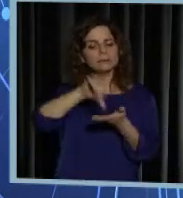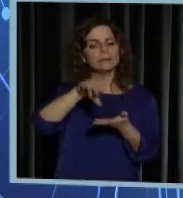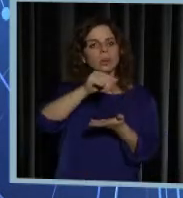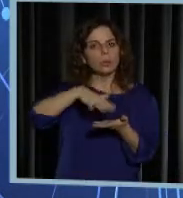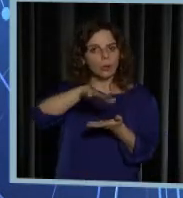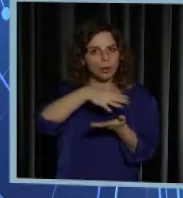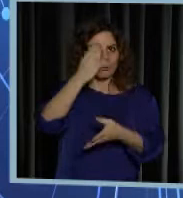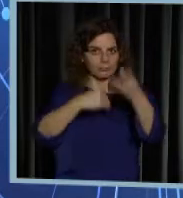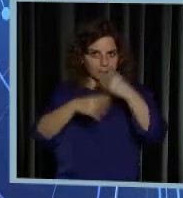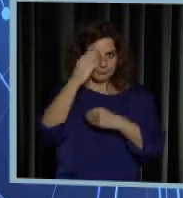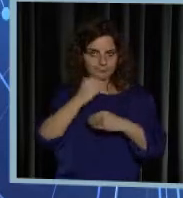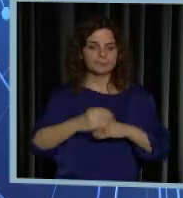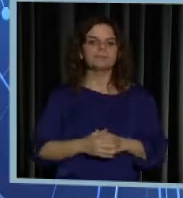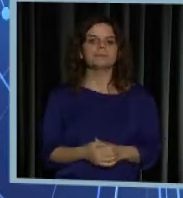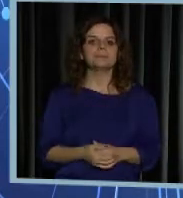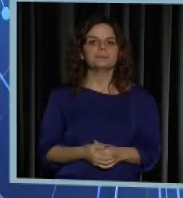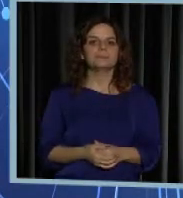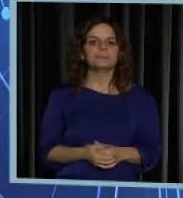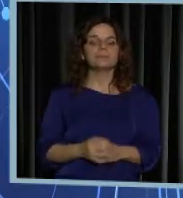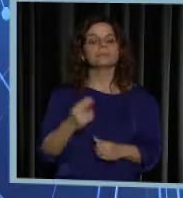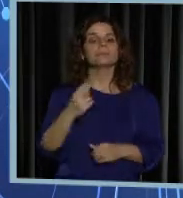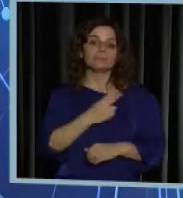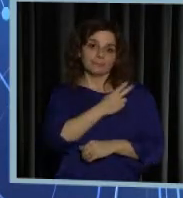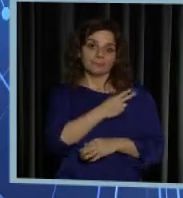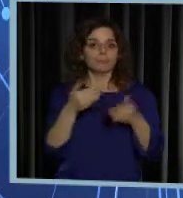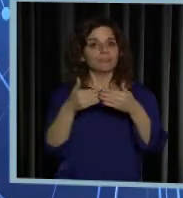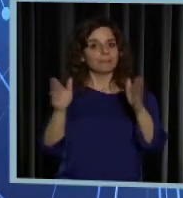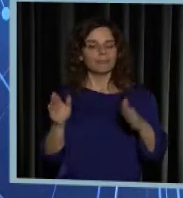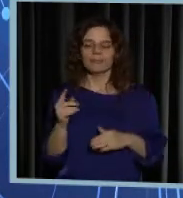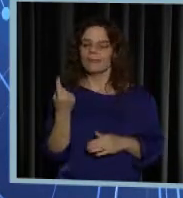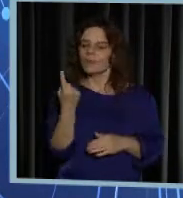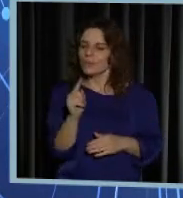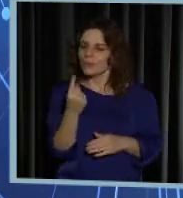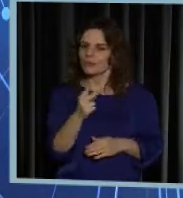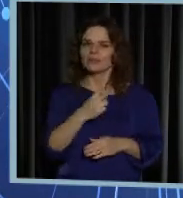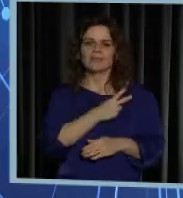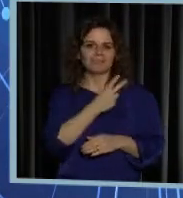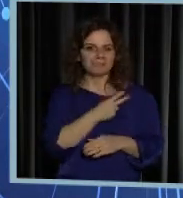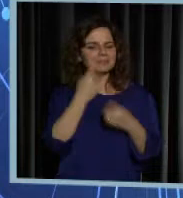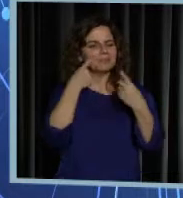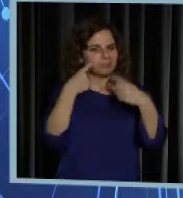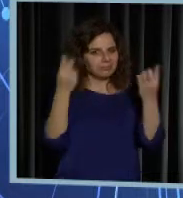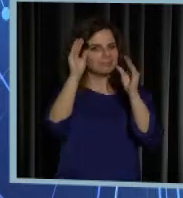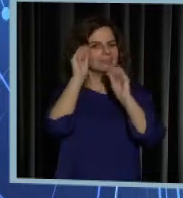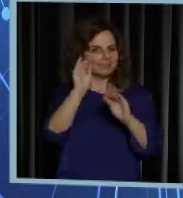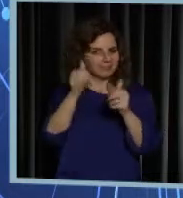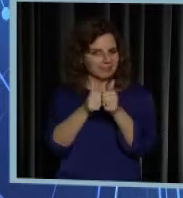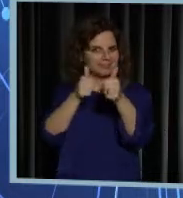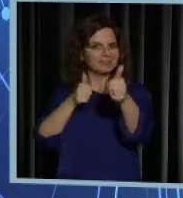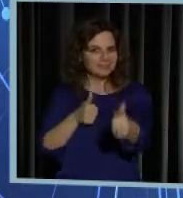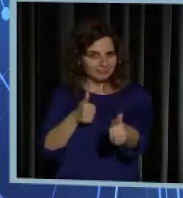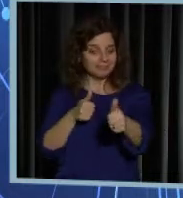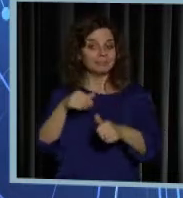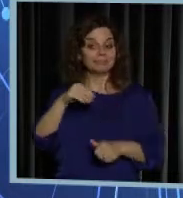dos Centros Locais de Aprendizagem. A Universidade Aberta, a única universidade pública de ensino